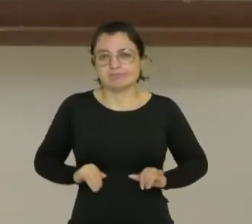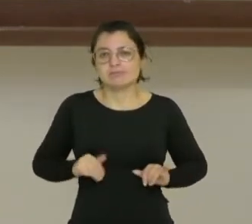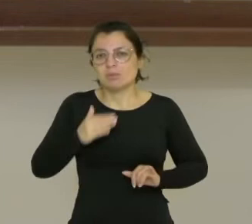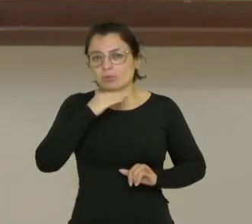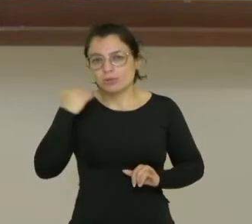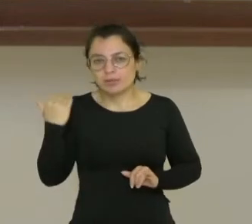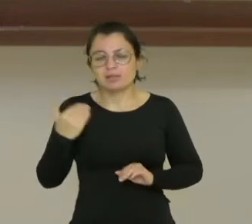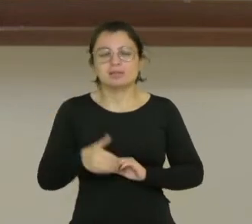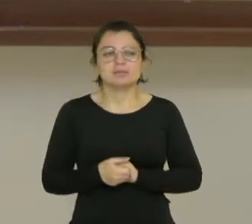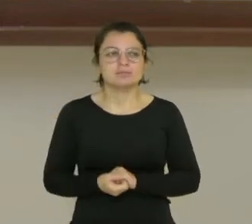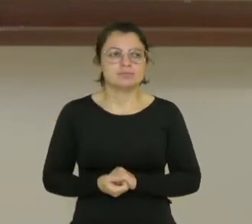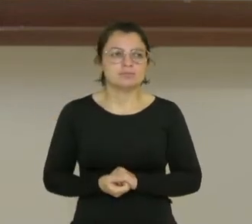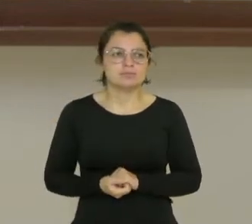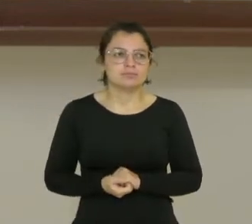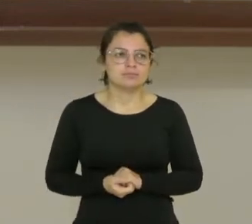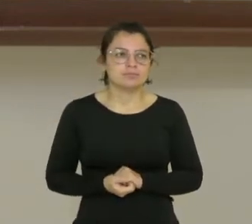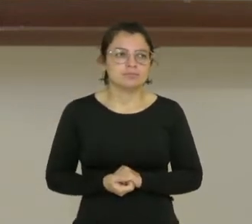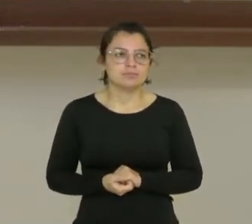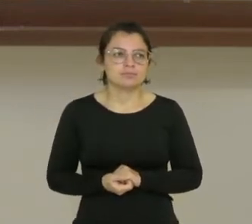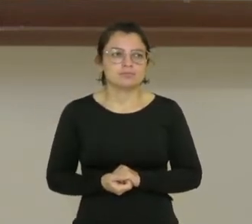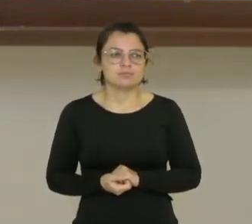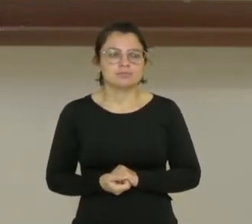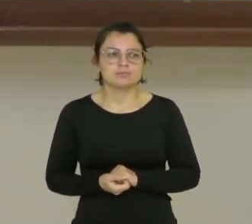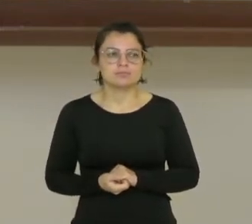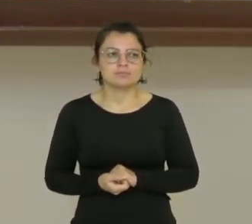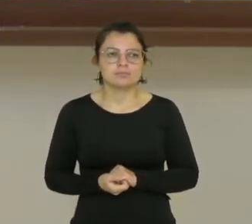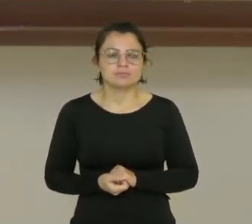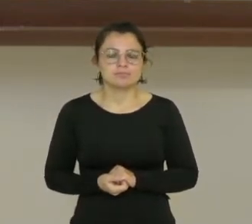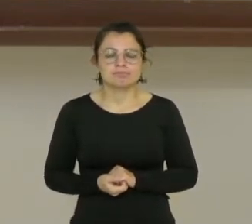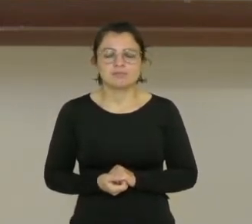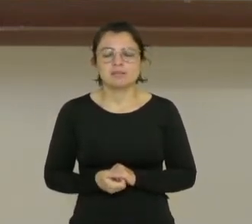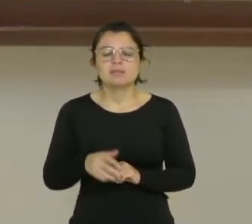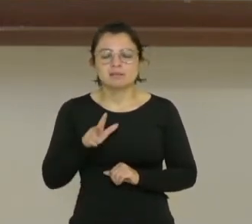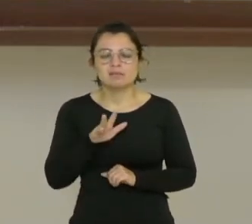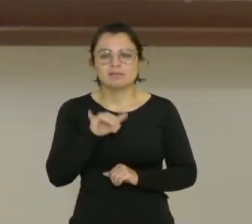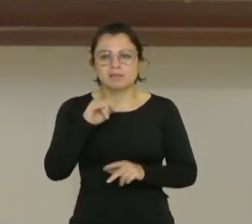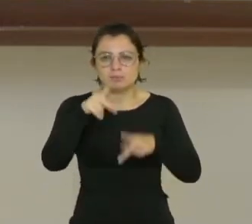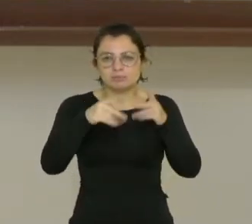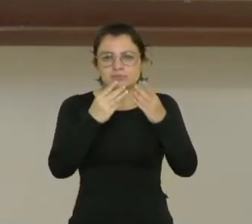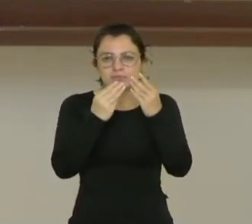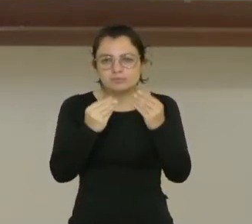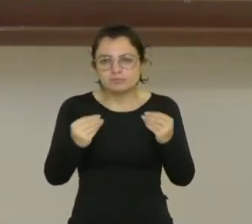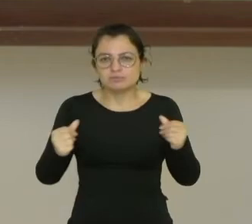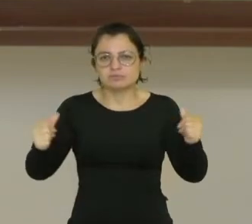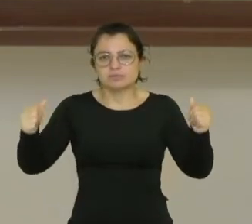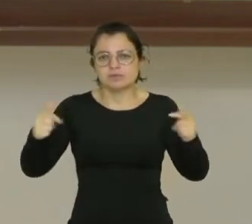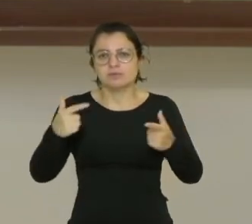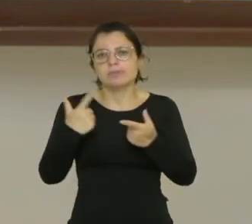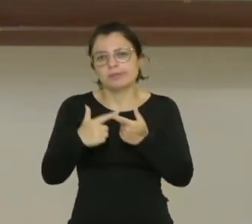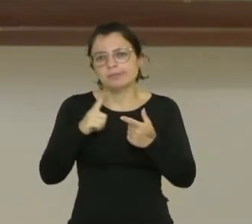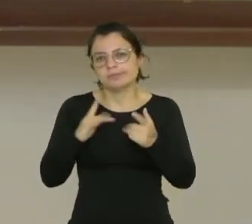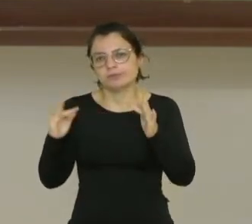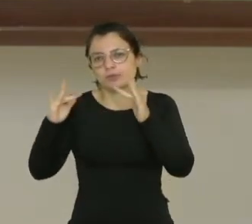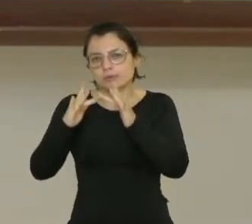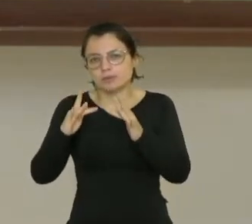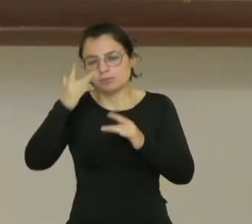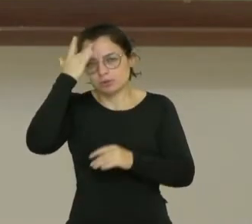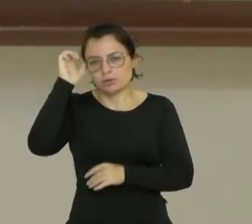morte, né? Então acabou se dizimando essa população a partir do contato com os europeus,